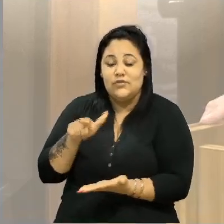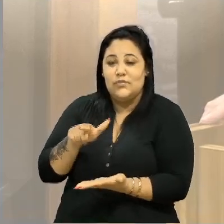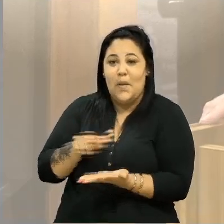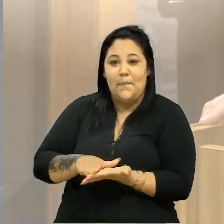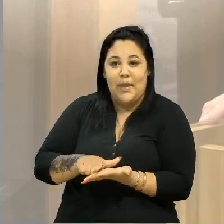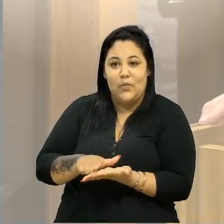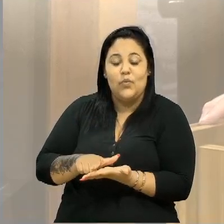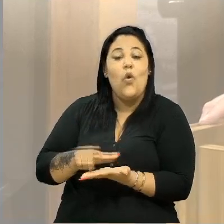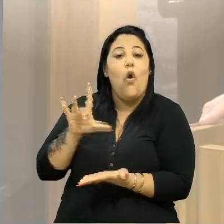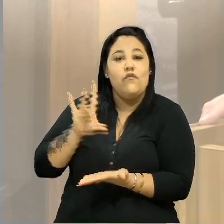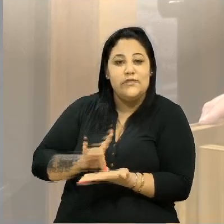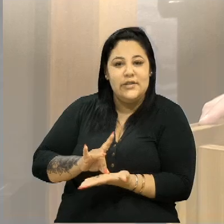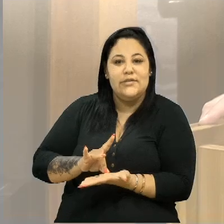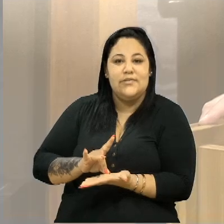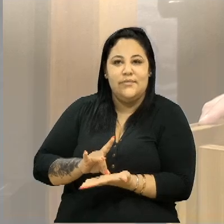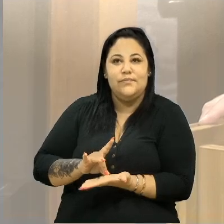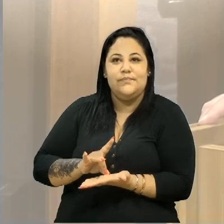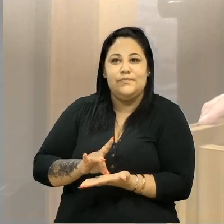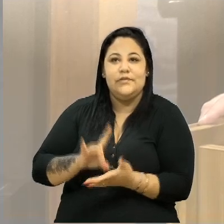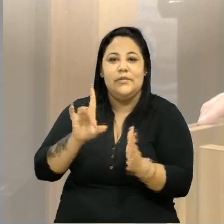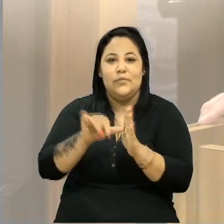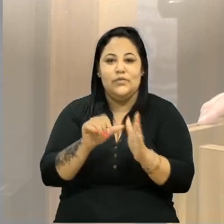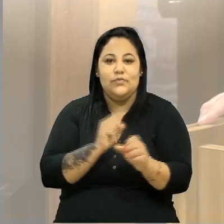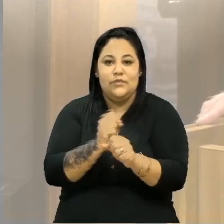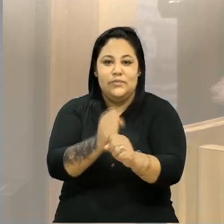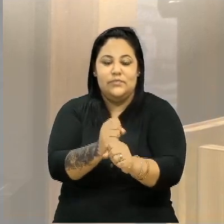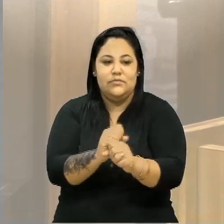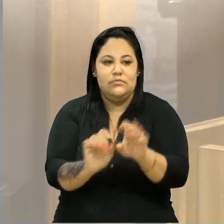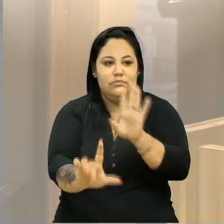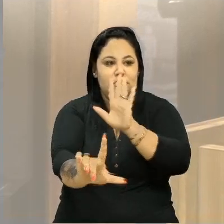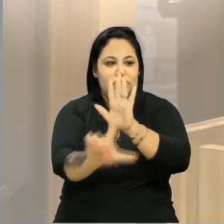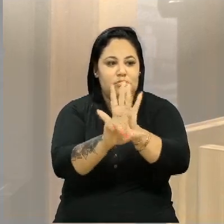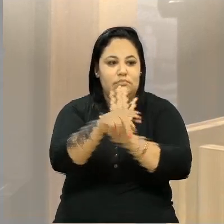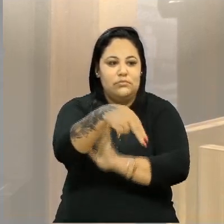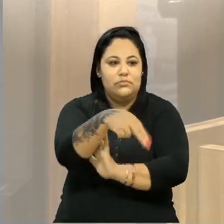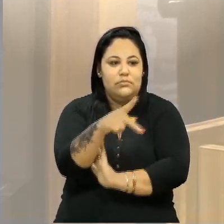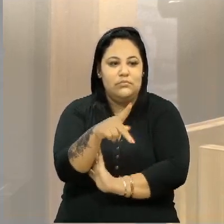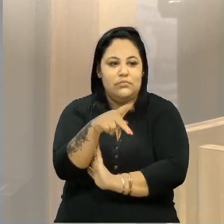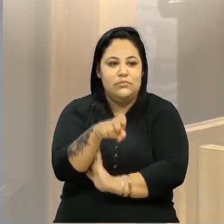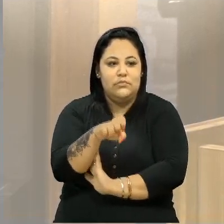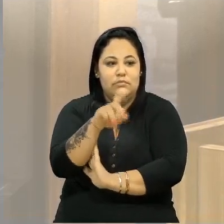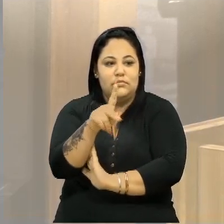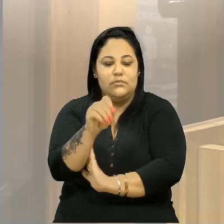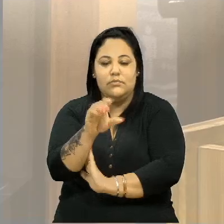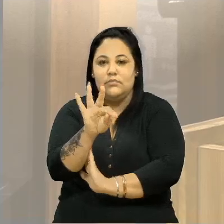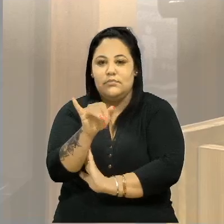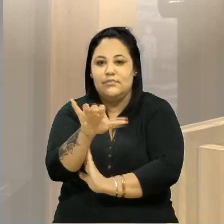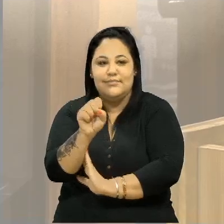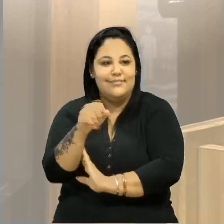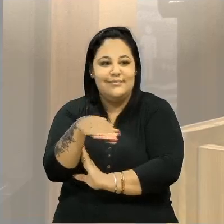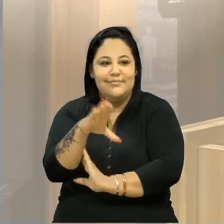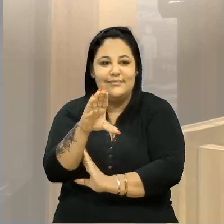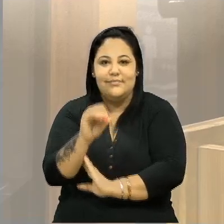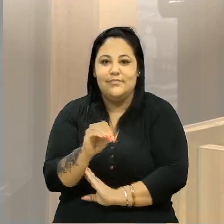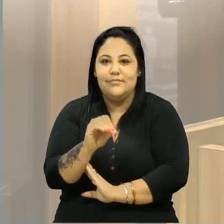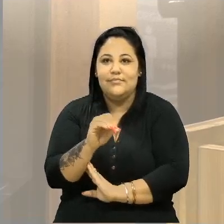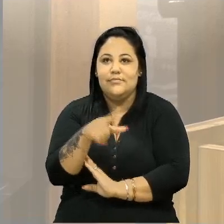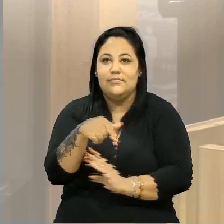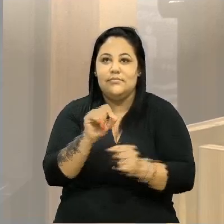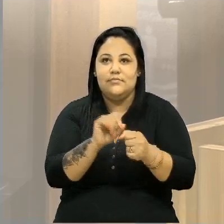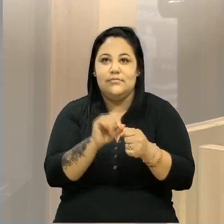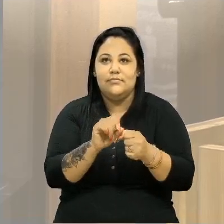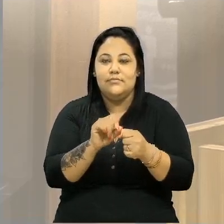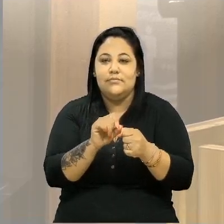muitos anos, a lei sobre nepotismo, que tramitava nessa casa, ela caía, tramitava,